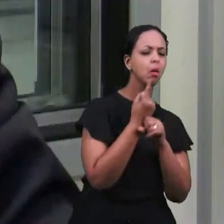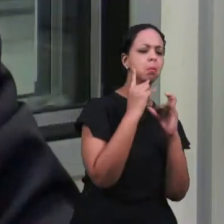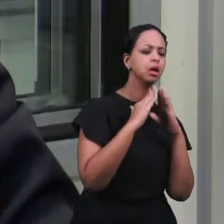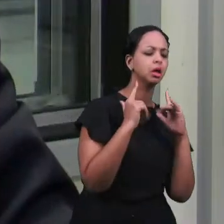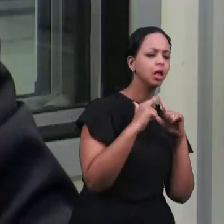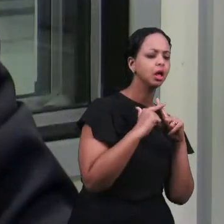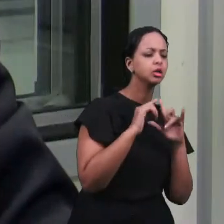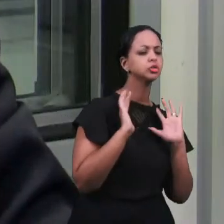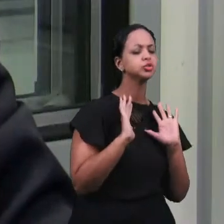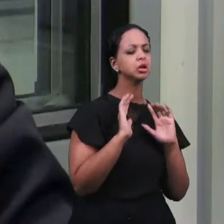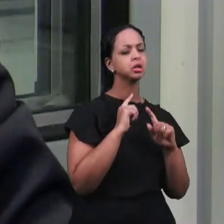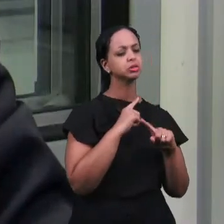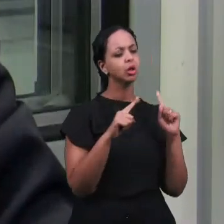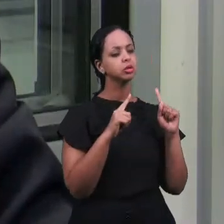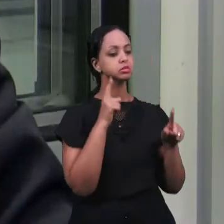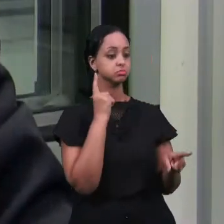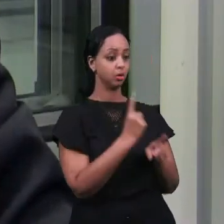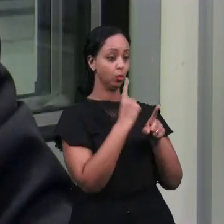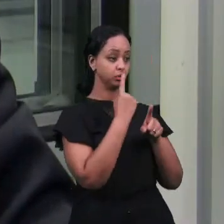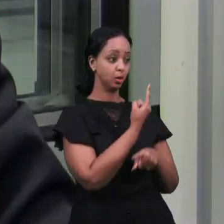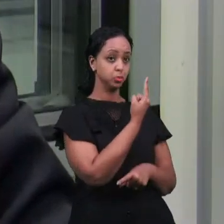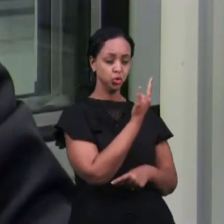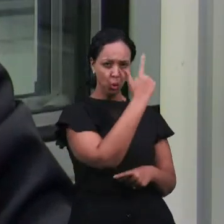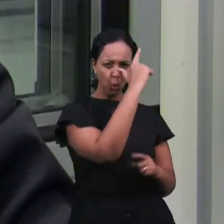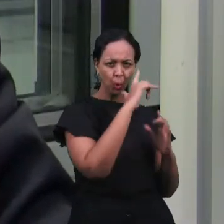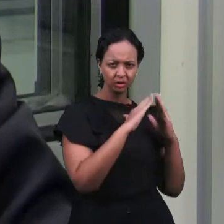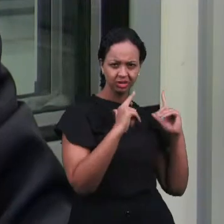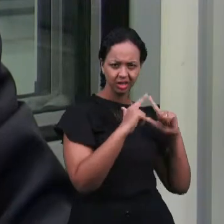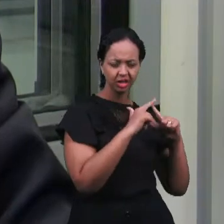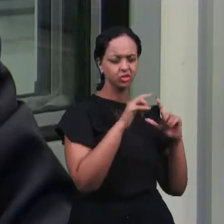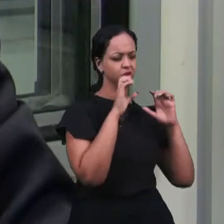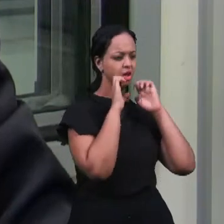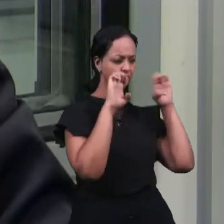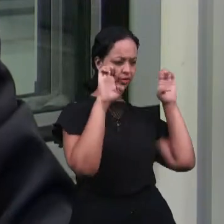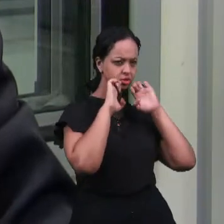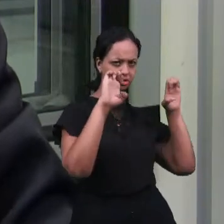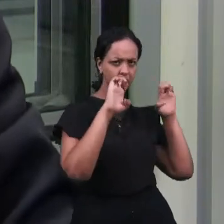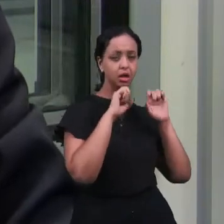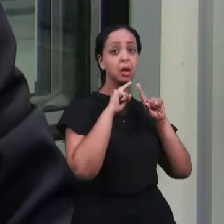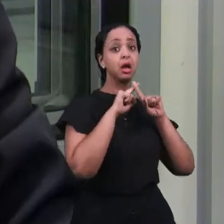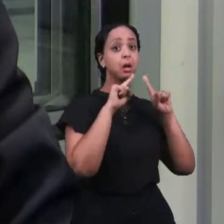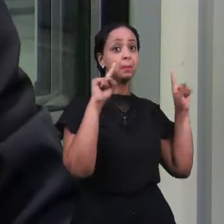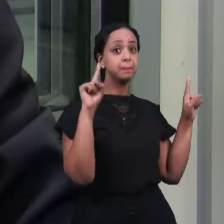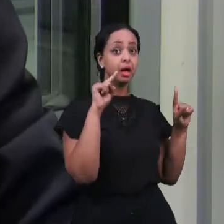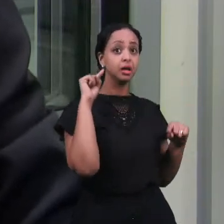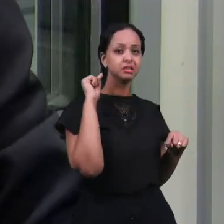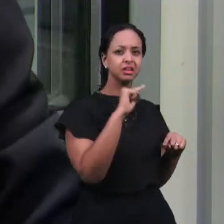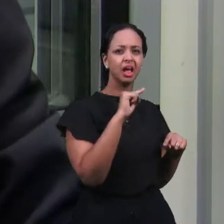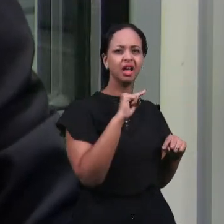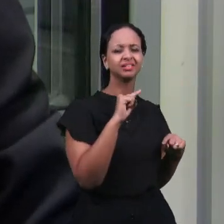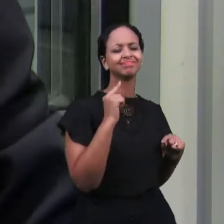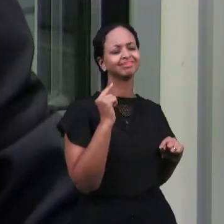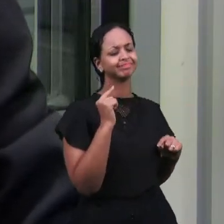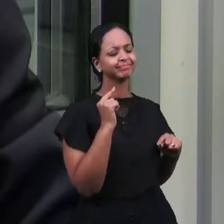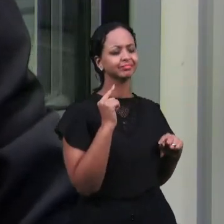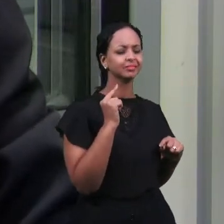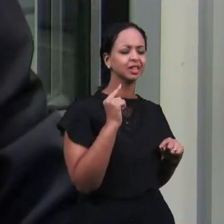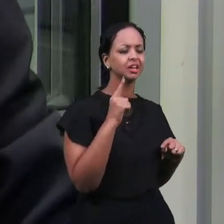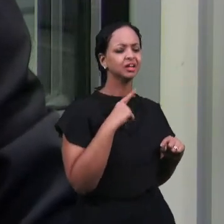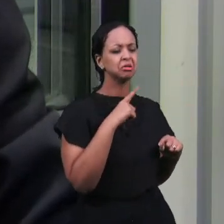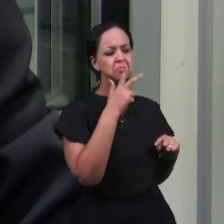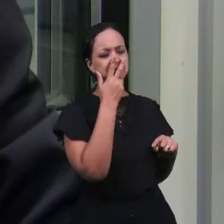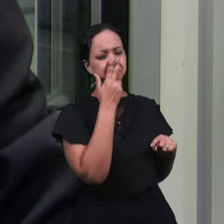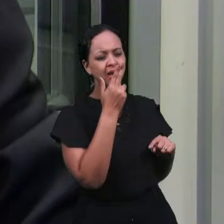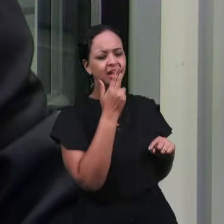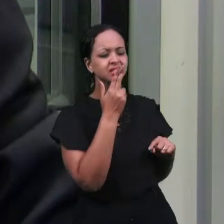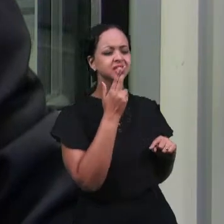né? Encontramos uma denominação, né? Evangélica, mas era a palavra, digamos, da